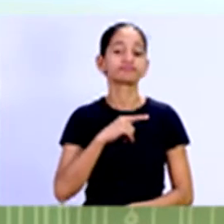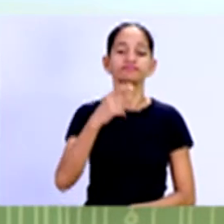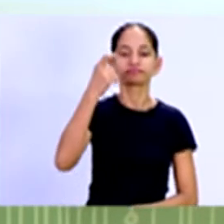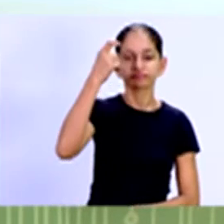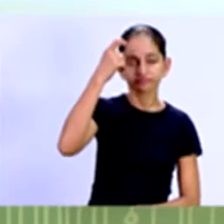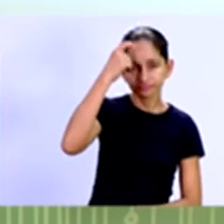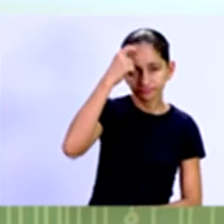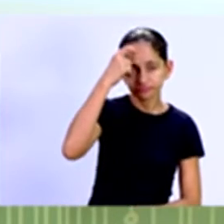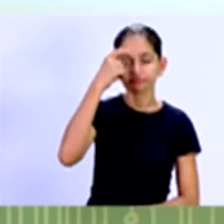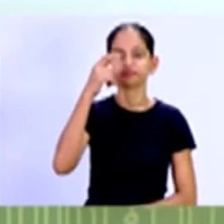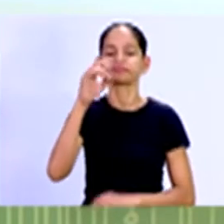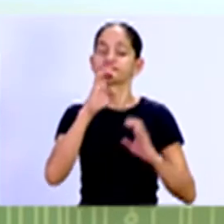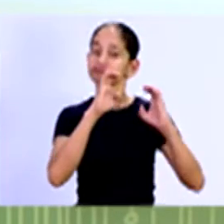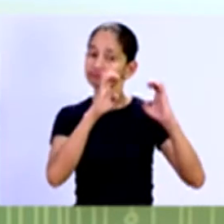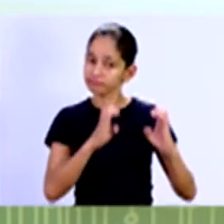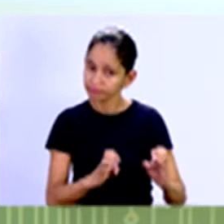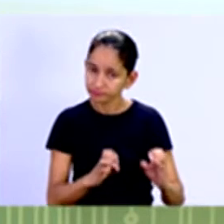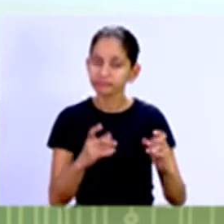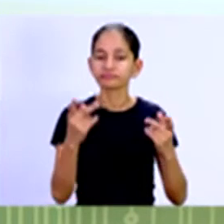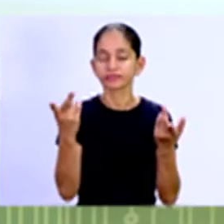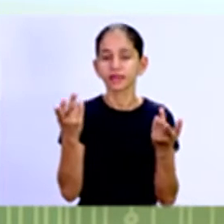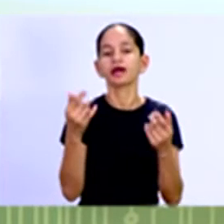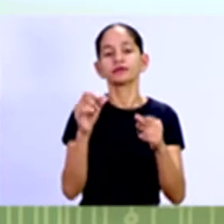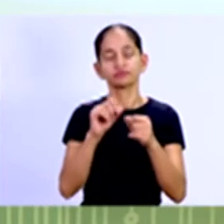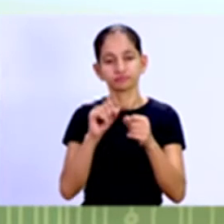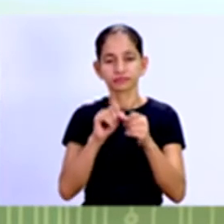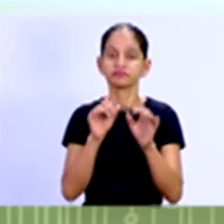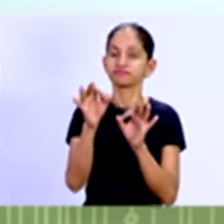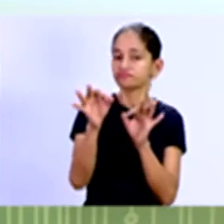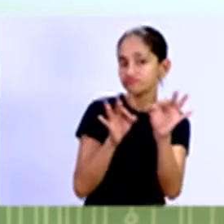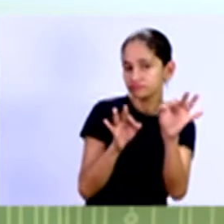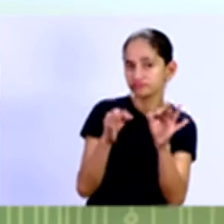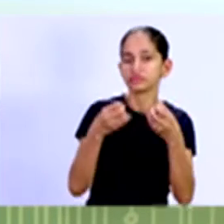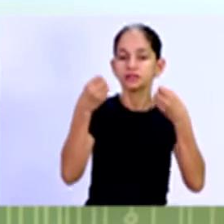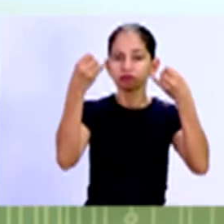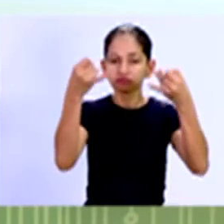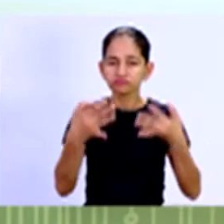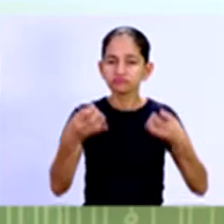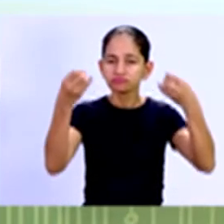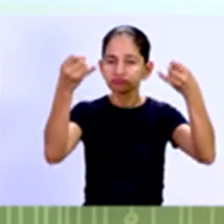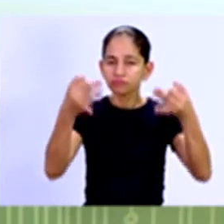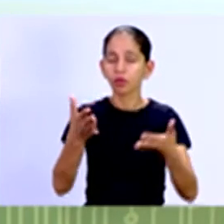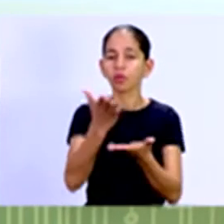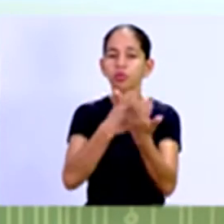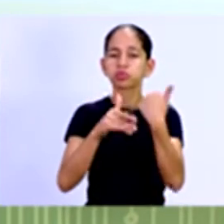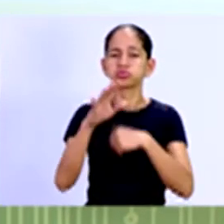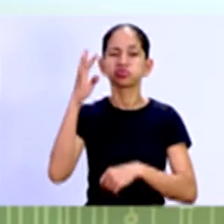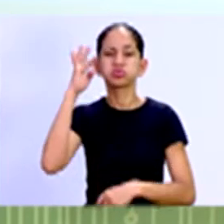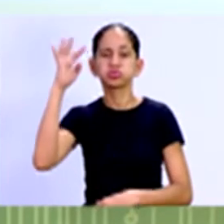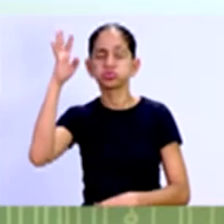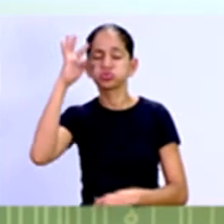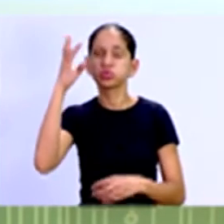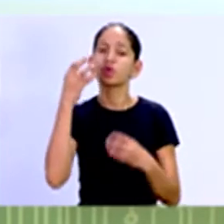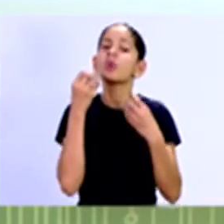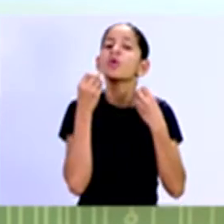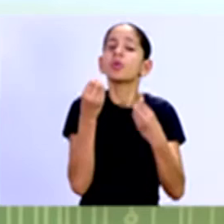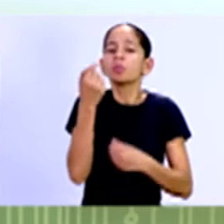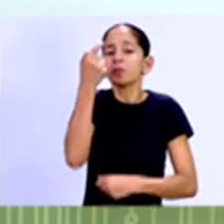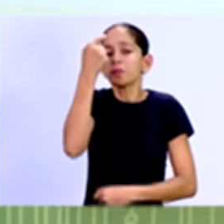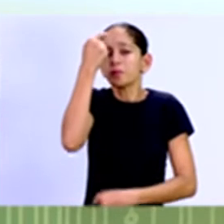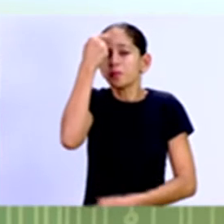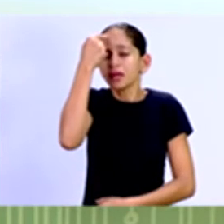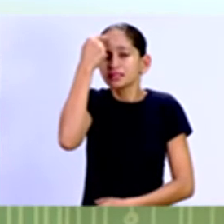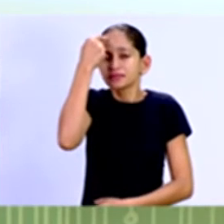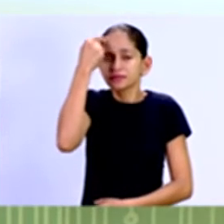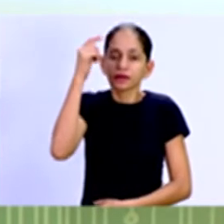ético, sujeito moral, a reflexão de como nós podemos estar exercitando